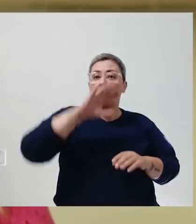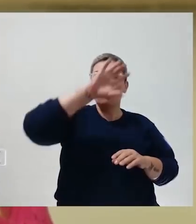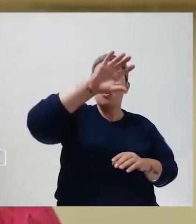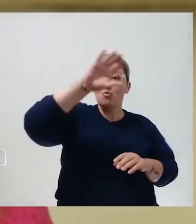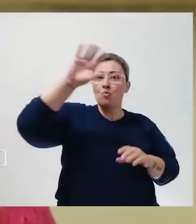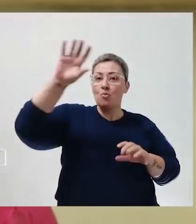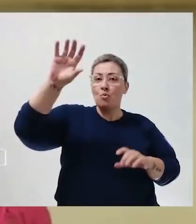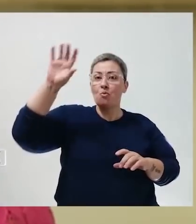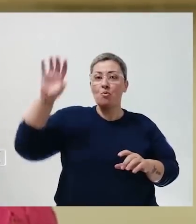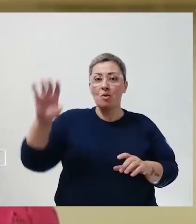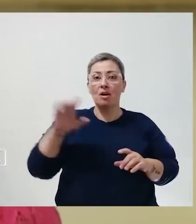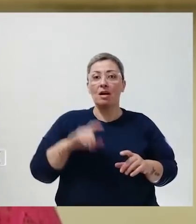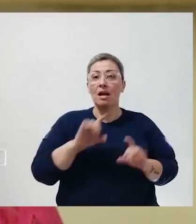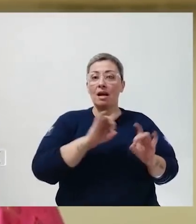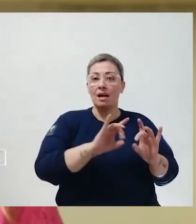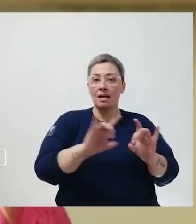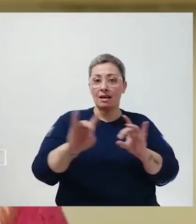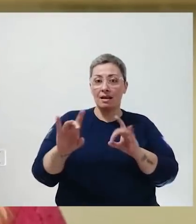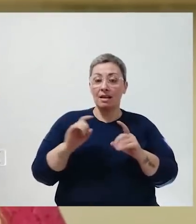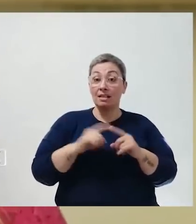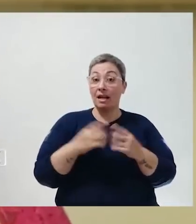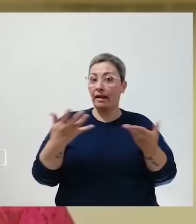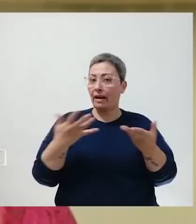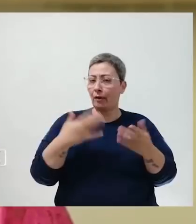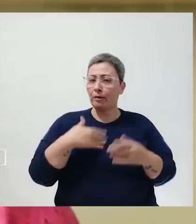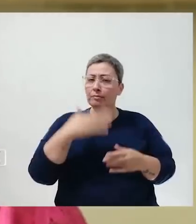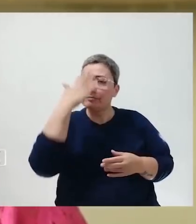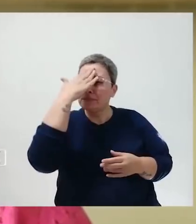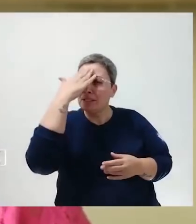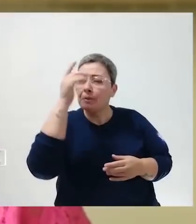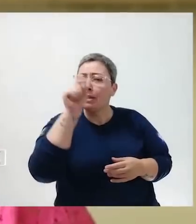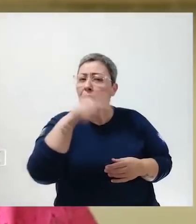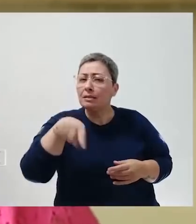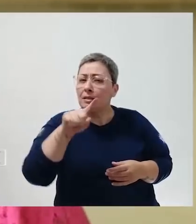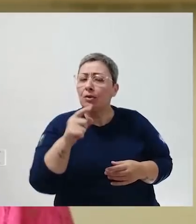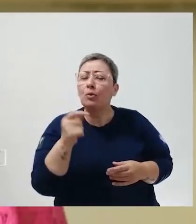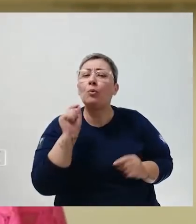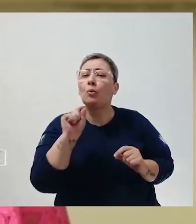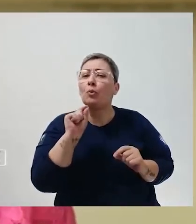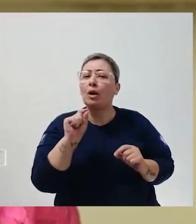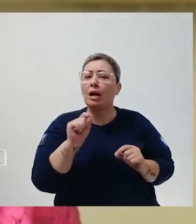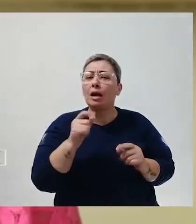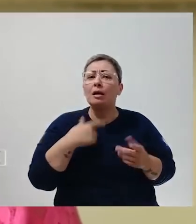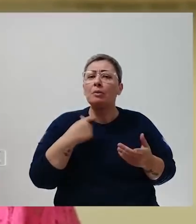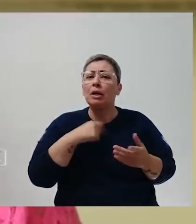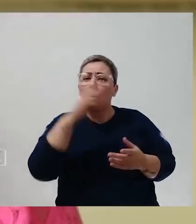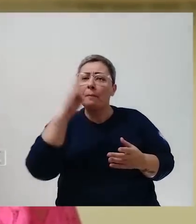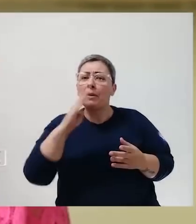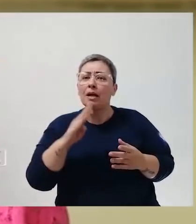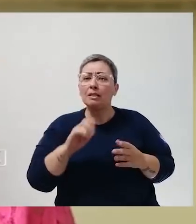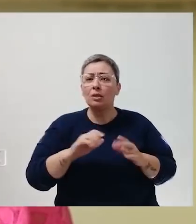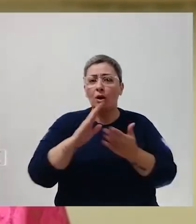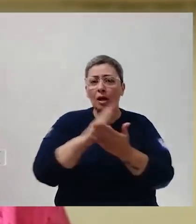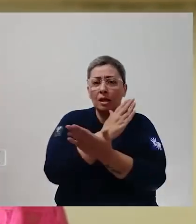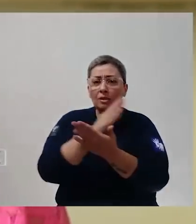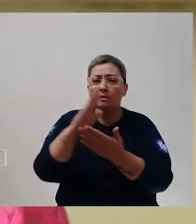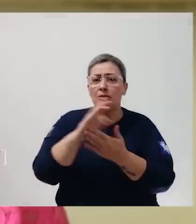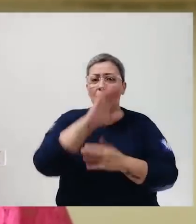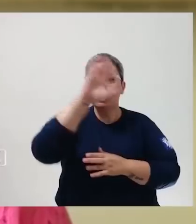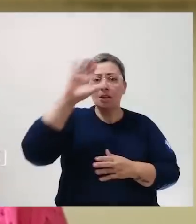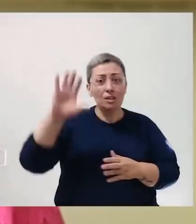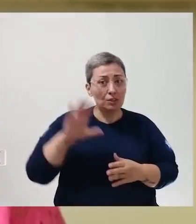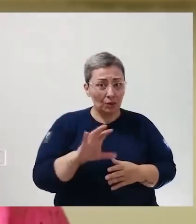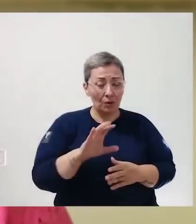para cada uma delas. Agora eu quero saber se vocês sabem por que será que o Brasil é dividido em